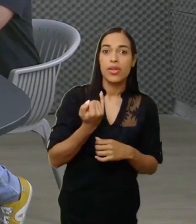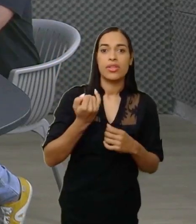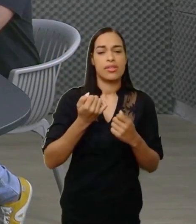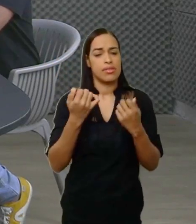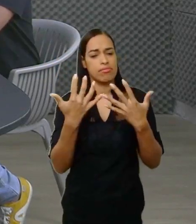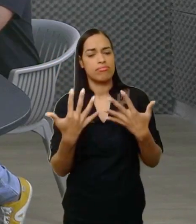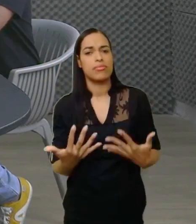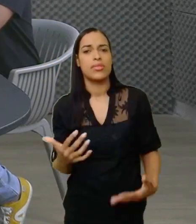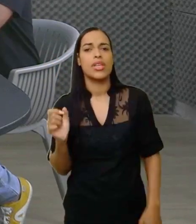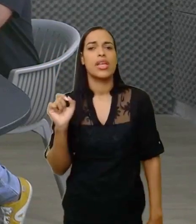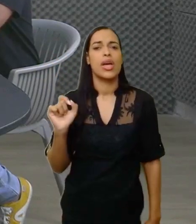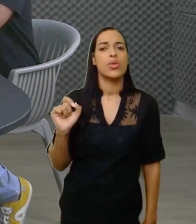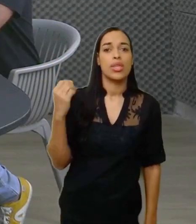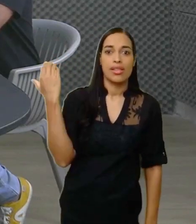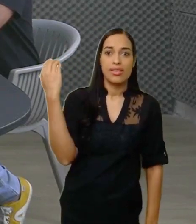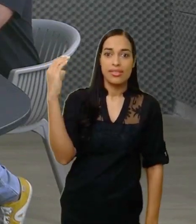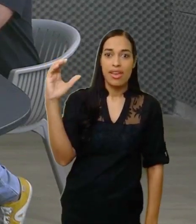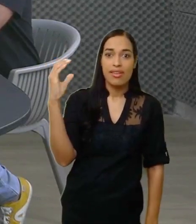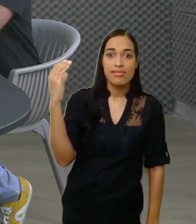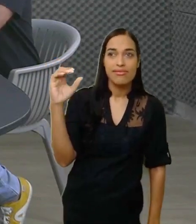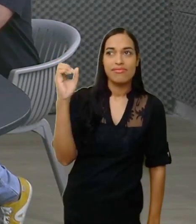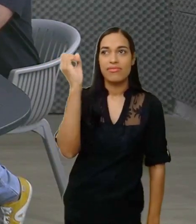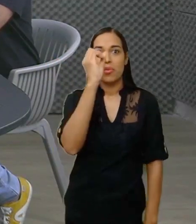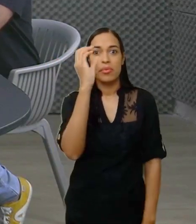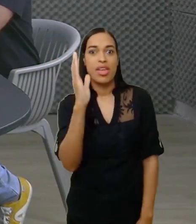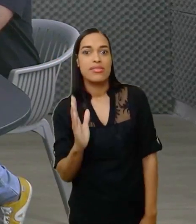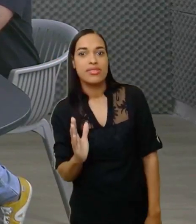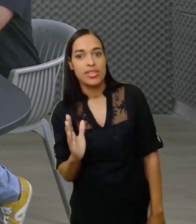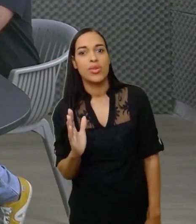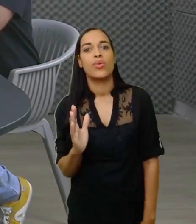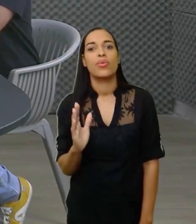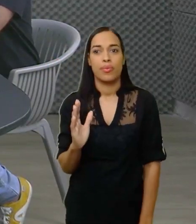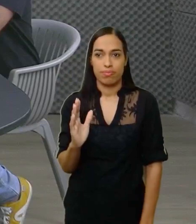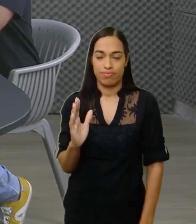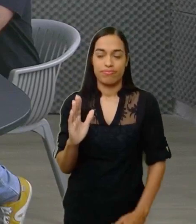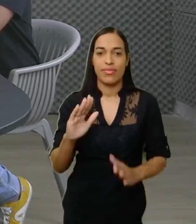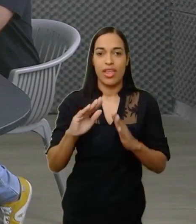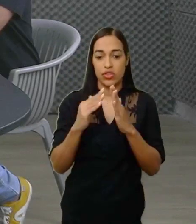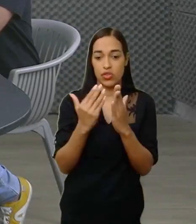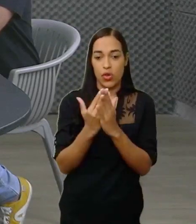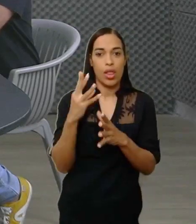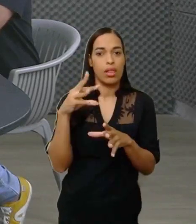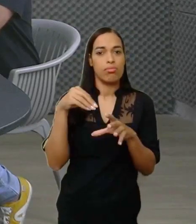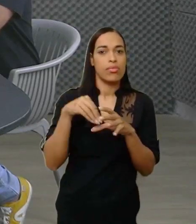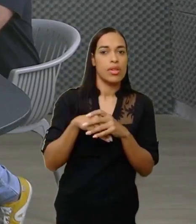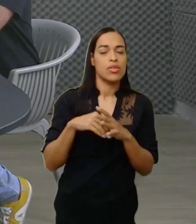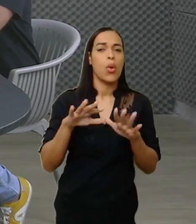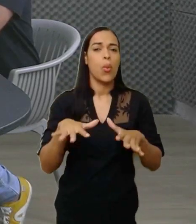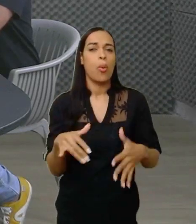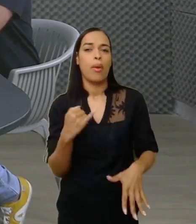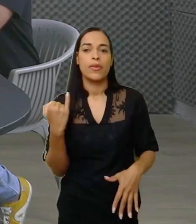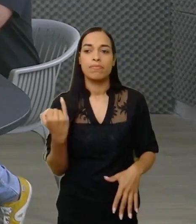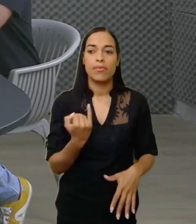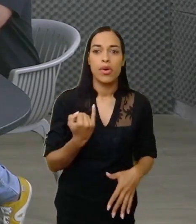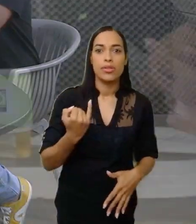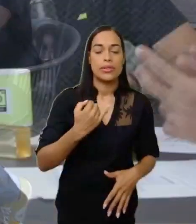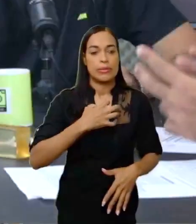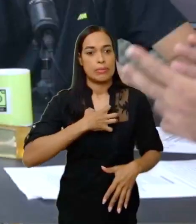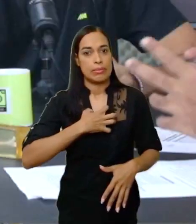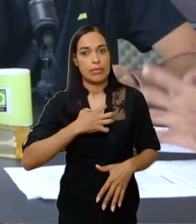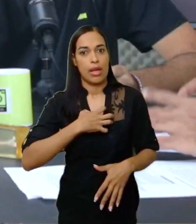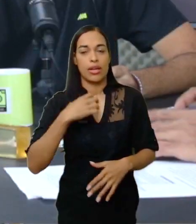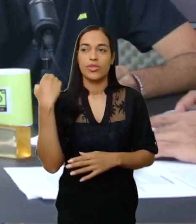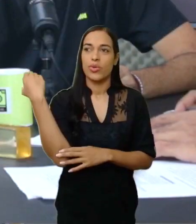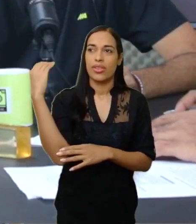ciência, sobre o que o Brasil faz enquanto ciência na escola? Qual a importância e qual é o impacto da